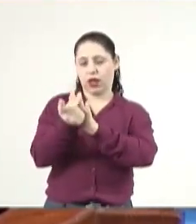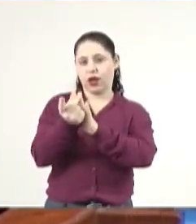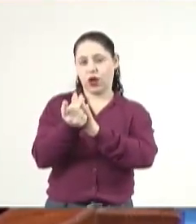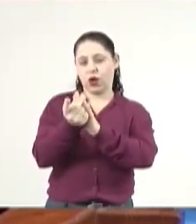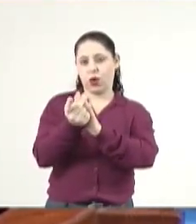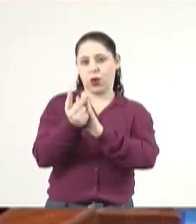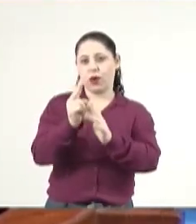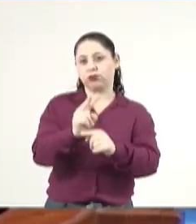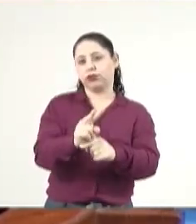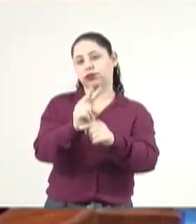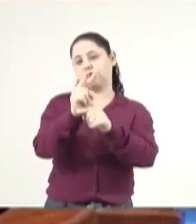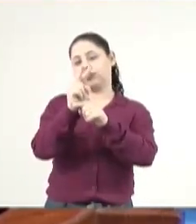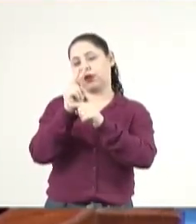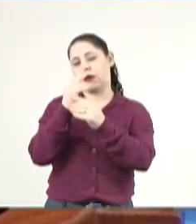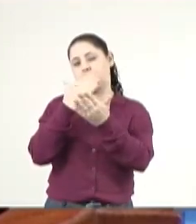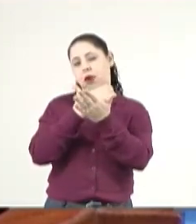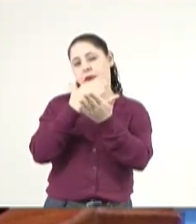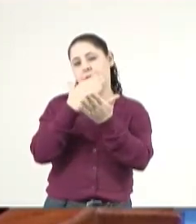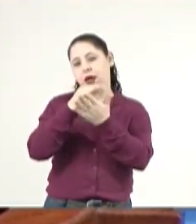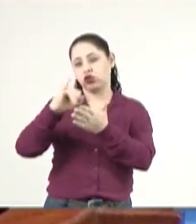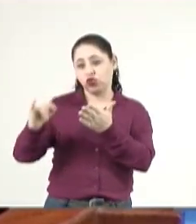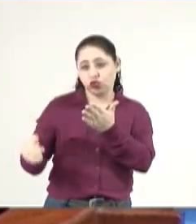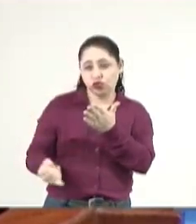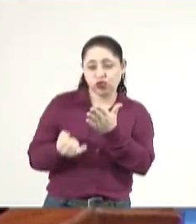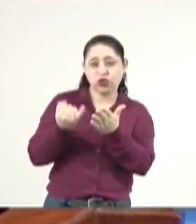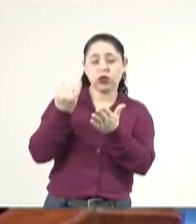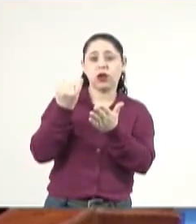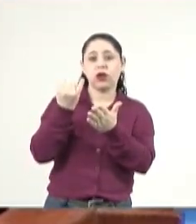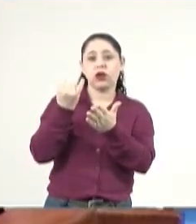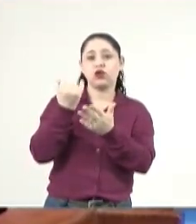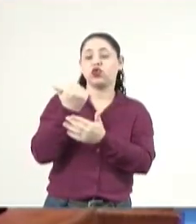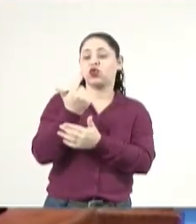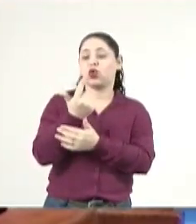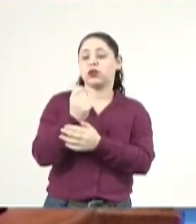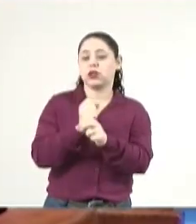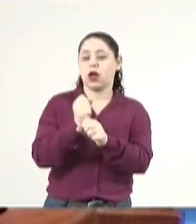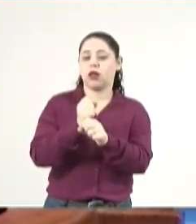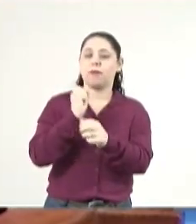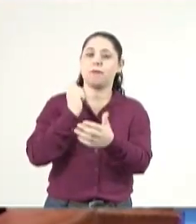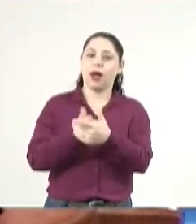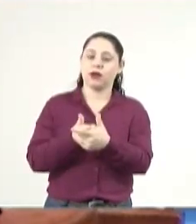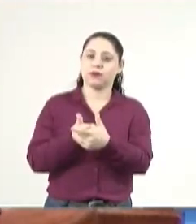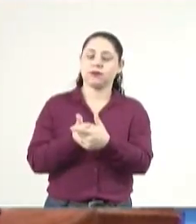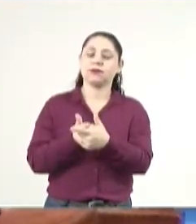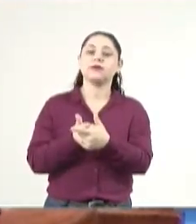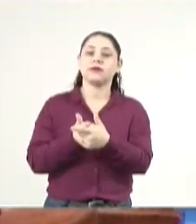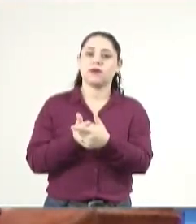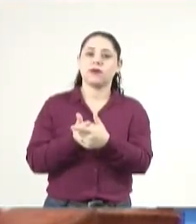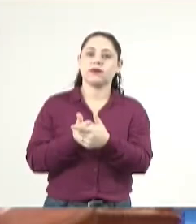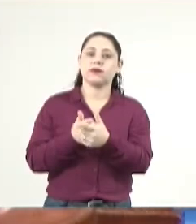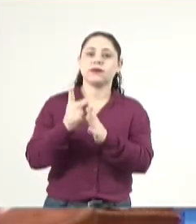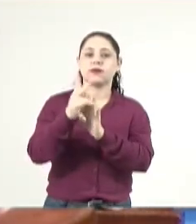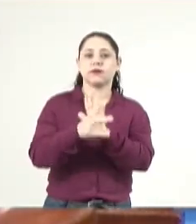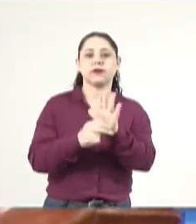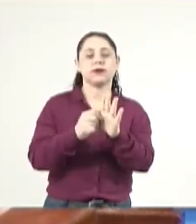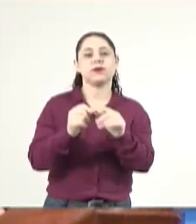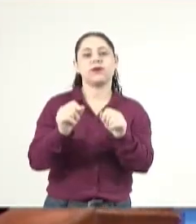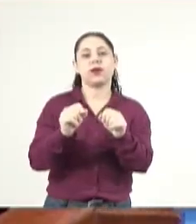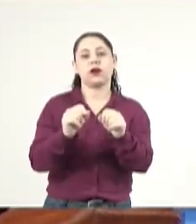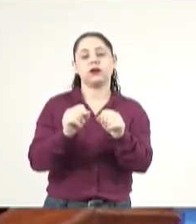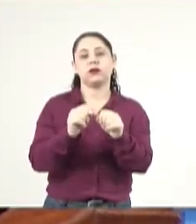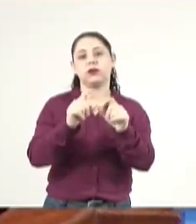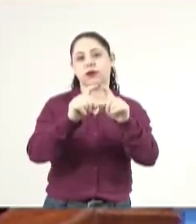A verdade é que se o Pantanal é o patrimônio natural da biodiversidade, e esse Pantanal,